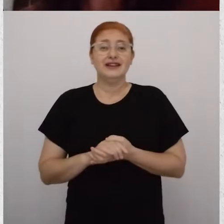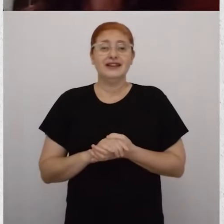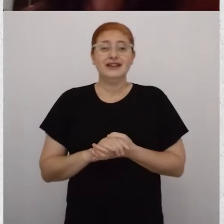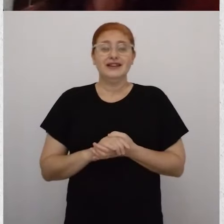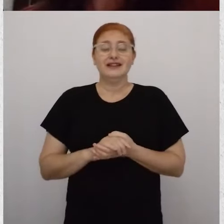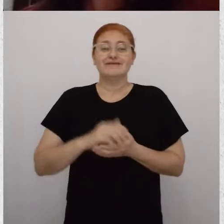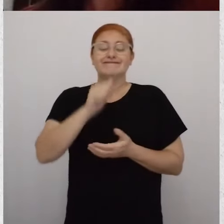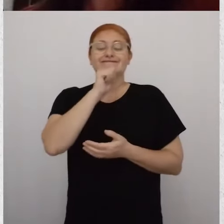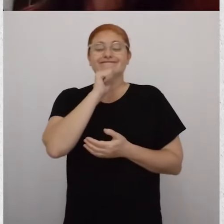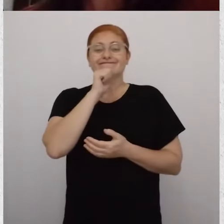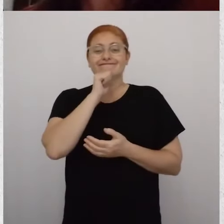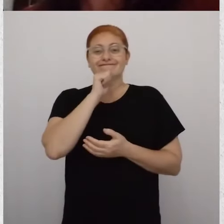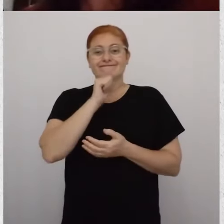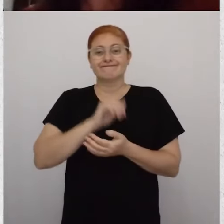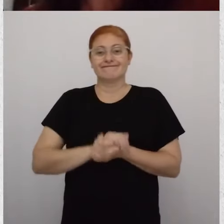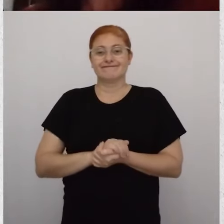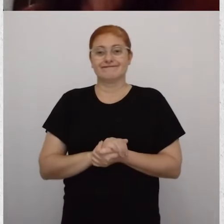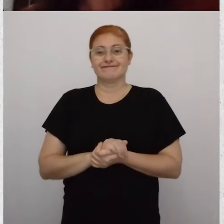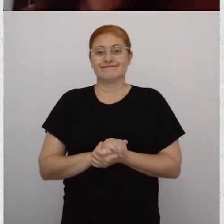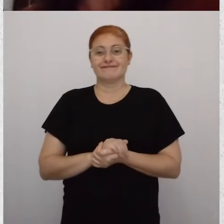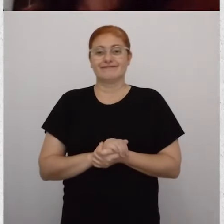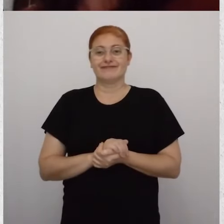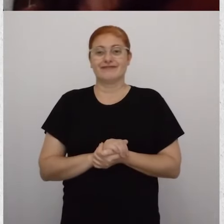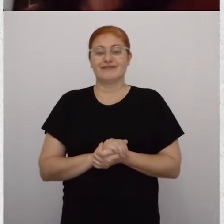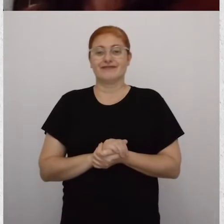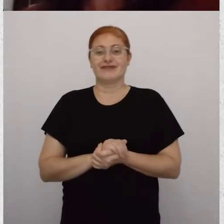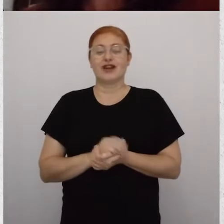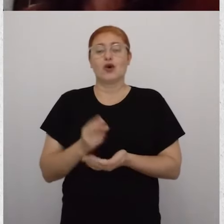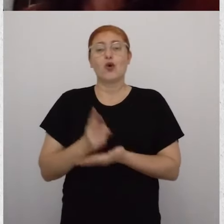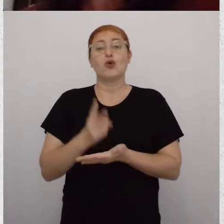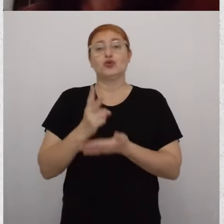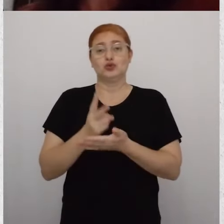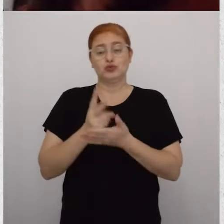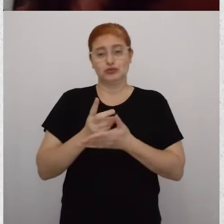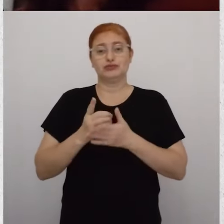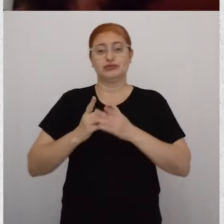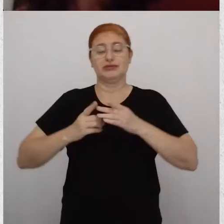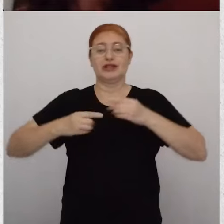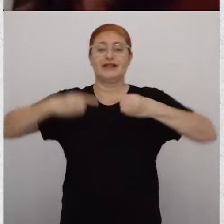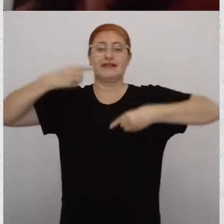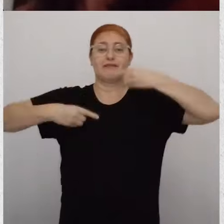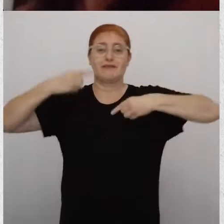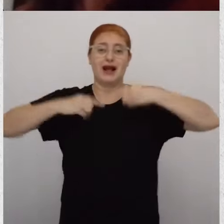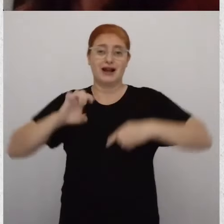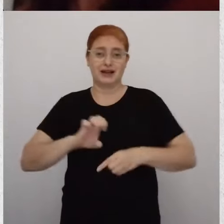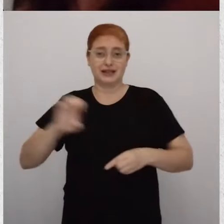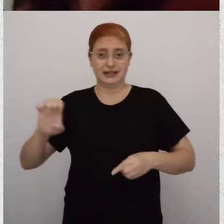é ainda Só que não. muito presente no debate da esquerda, né?